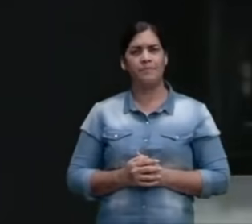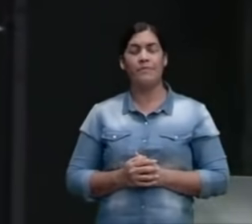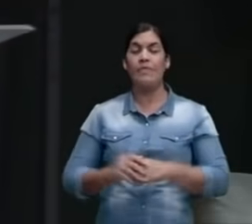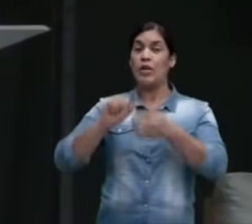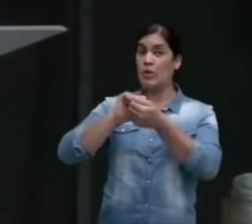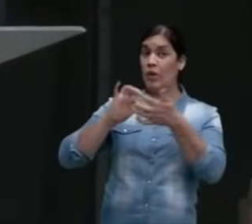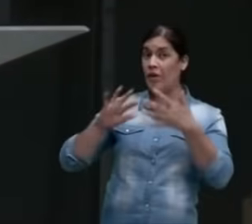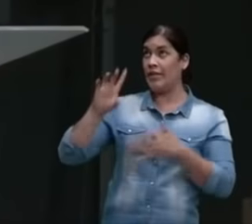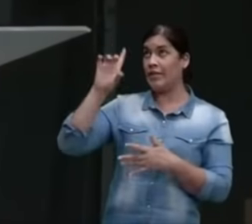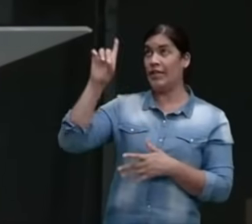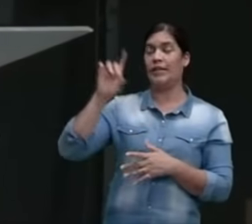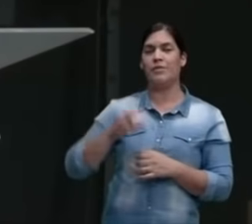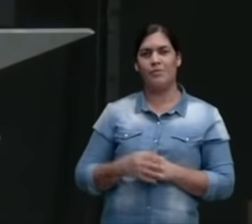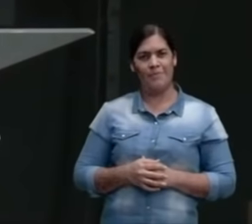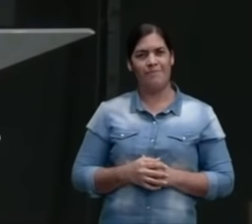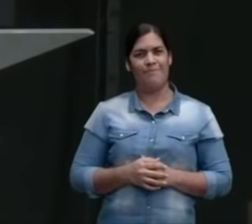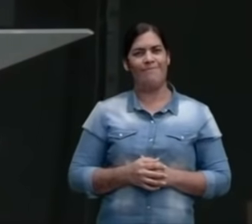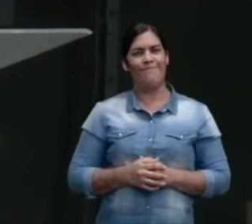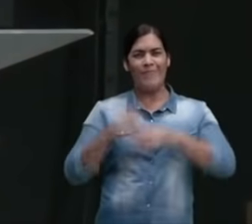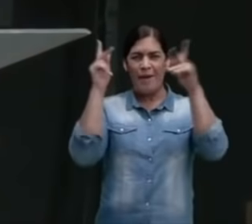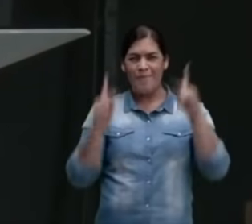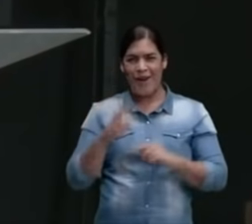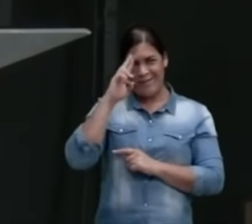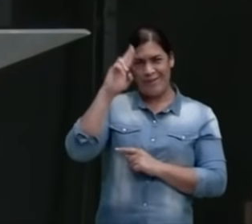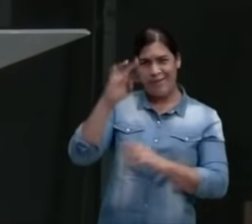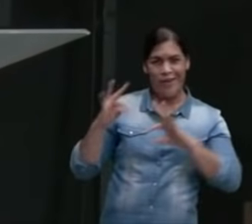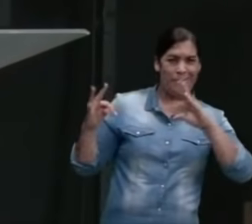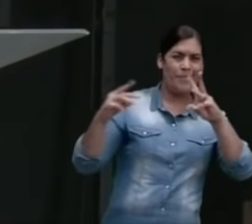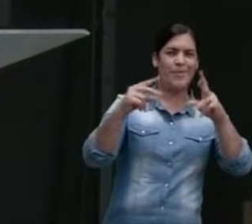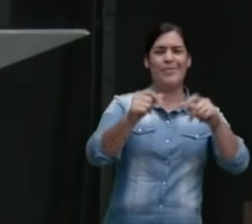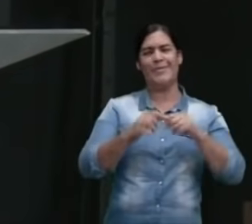Glória a Deus. Ô, irmão, a paz do Senhor a todos.